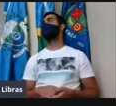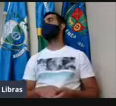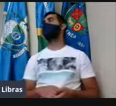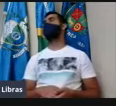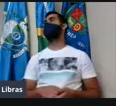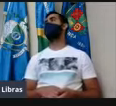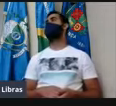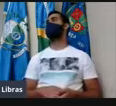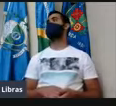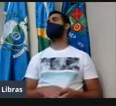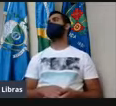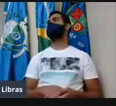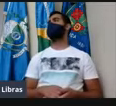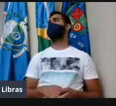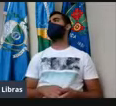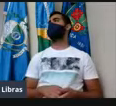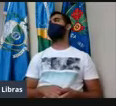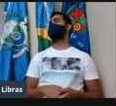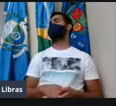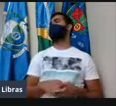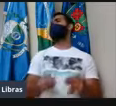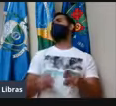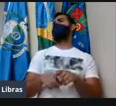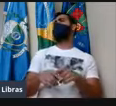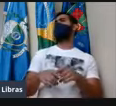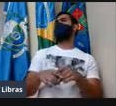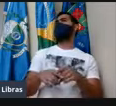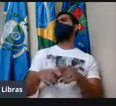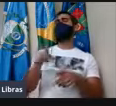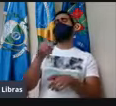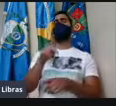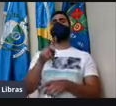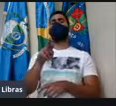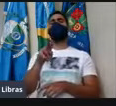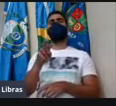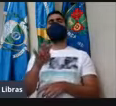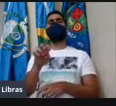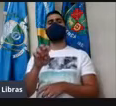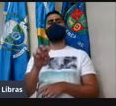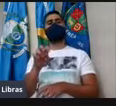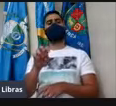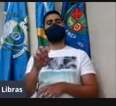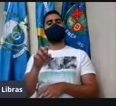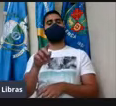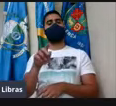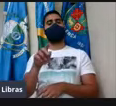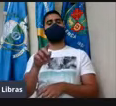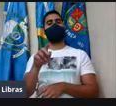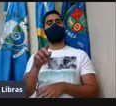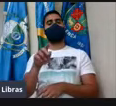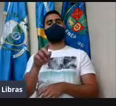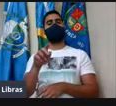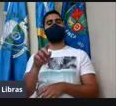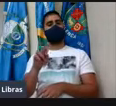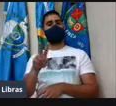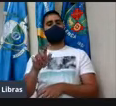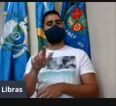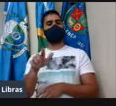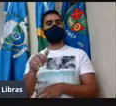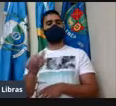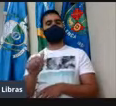atuarial do RPPS, né, do Previvalença. Como é que está a questão